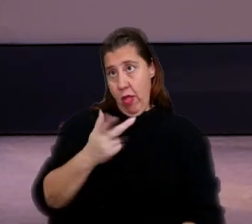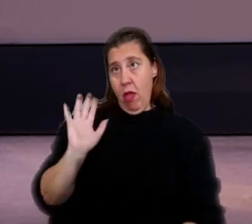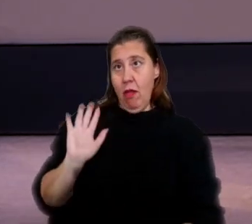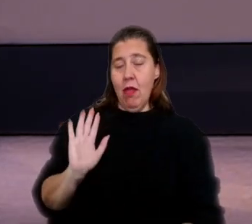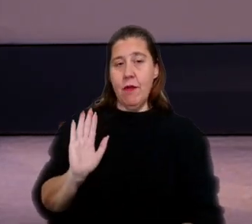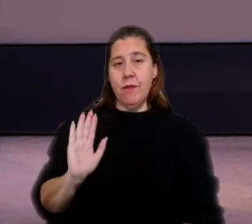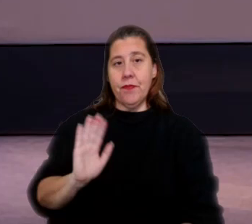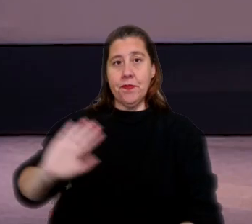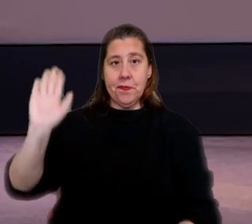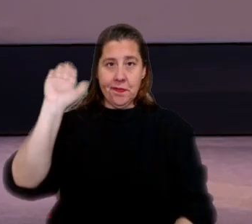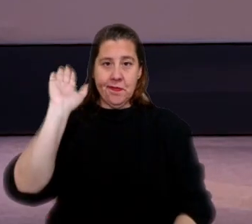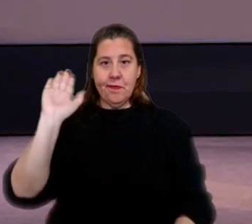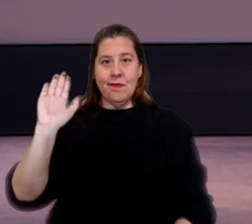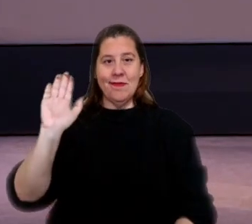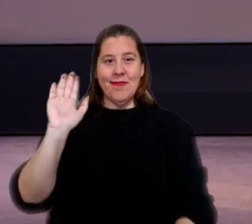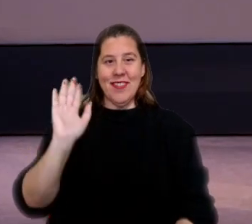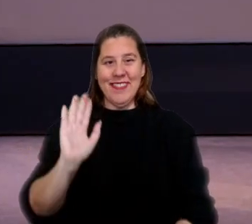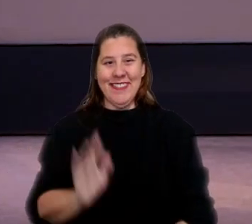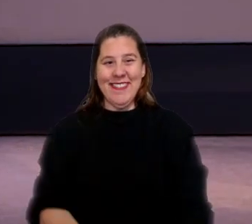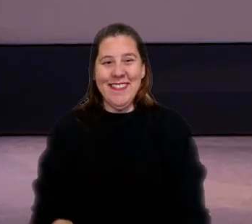É minha vez? Aqui?